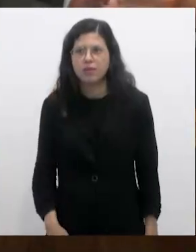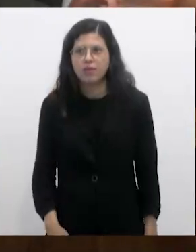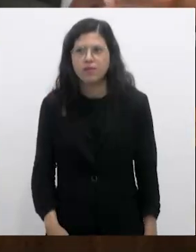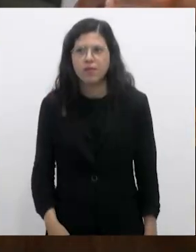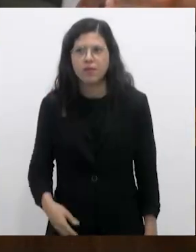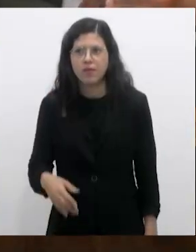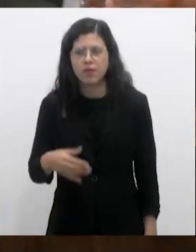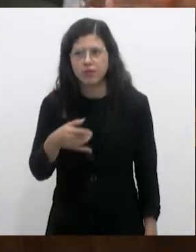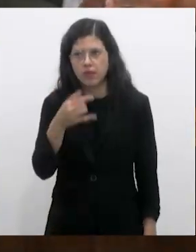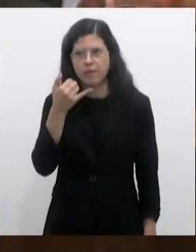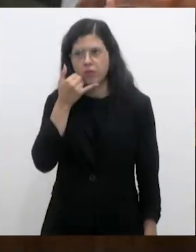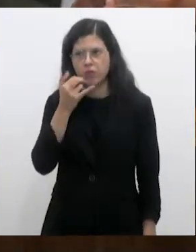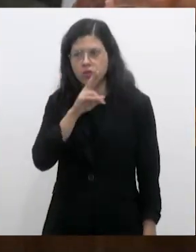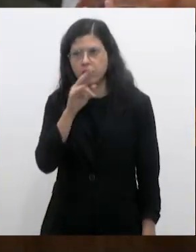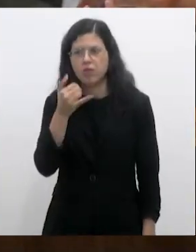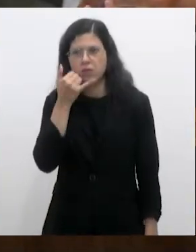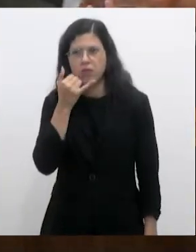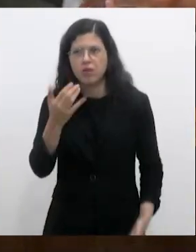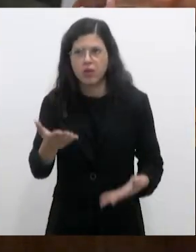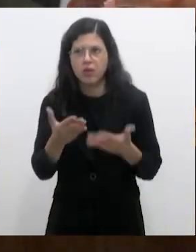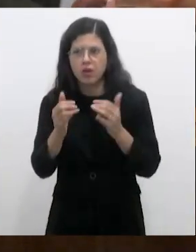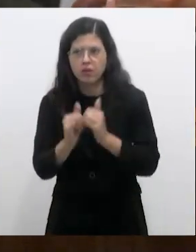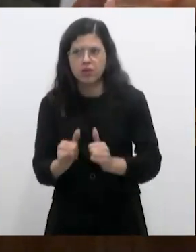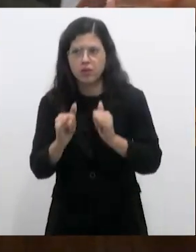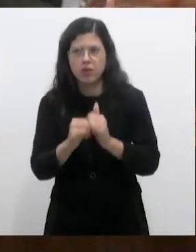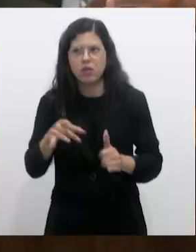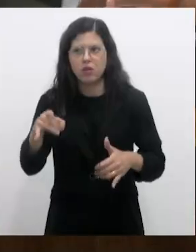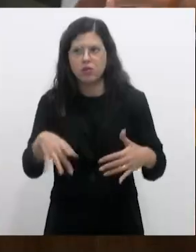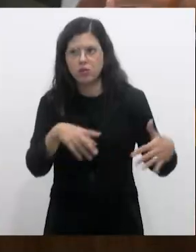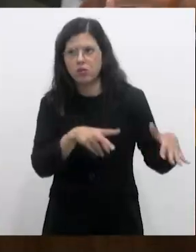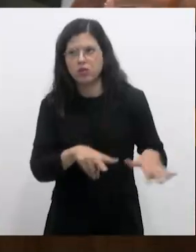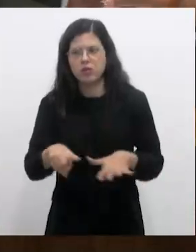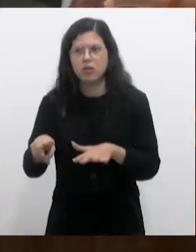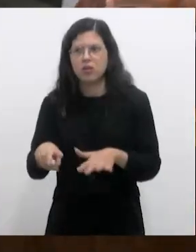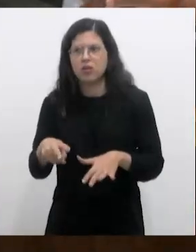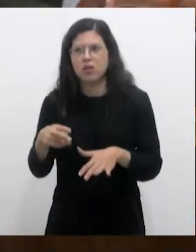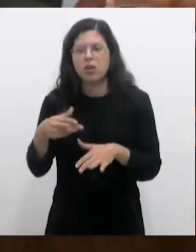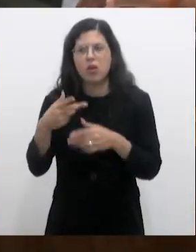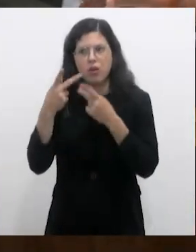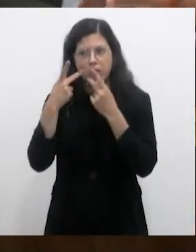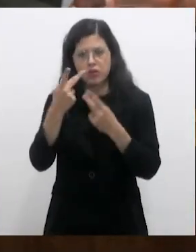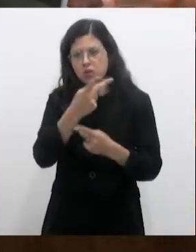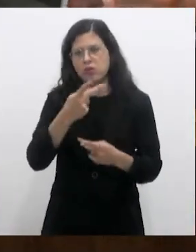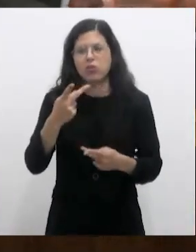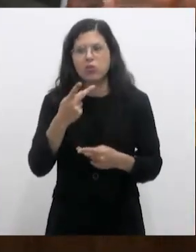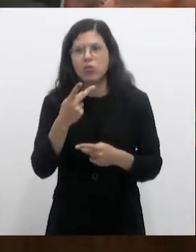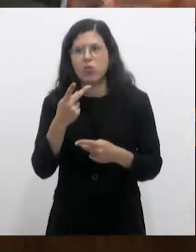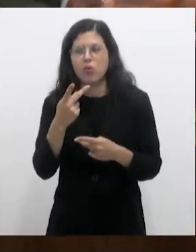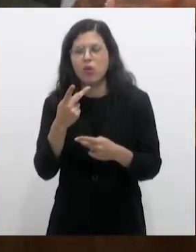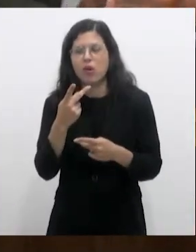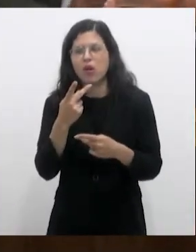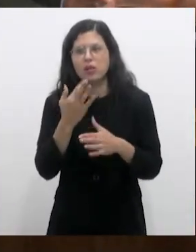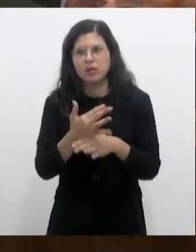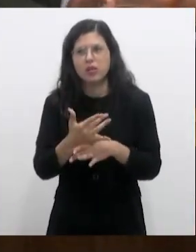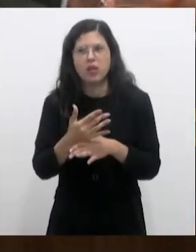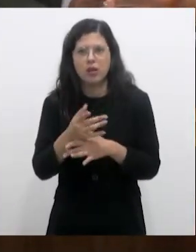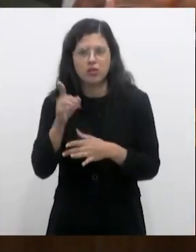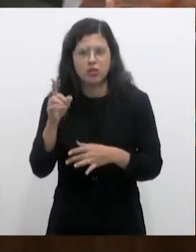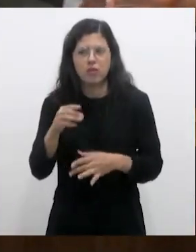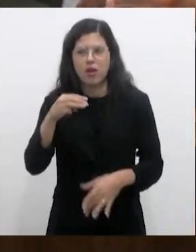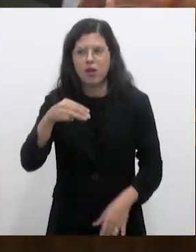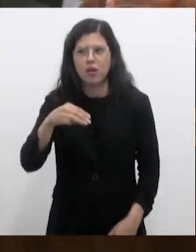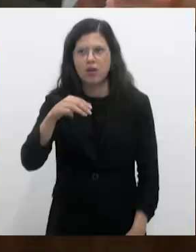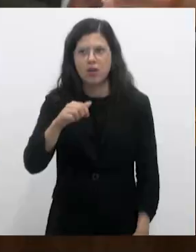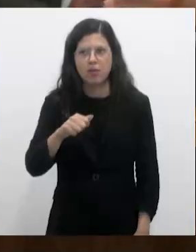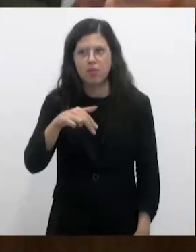telefone aí, eu queria aqui relatar que na última semana eu estive na cidade de Vossa Excelência, lá em Manilha, para atender a família